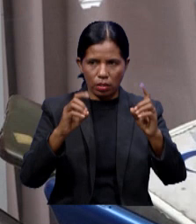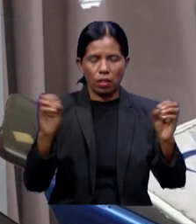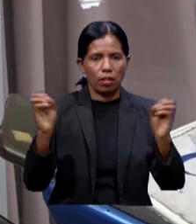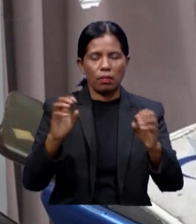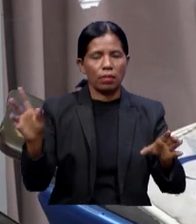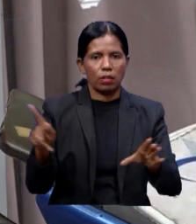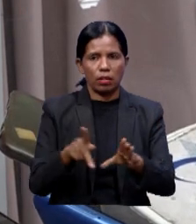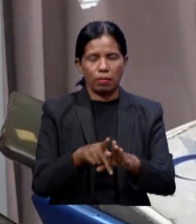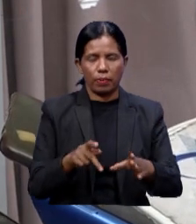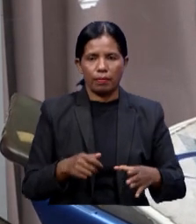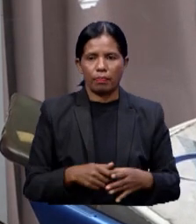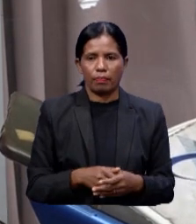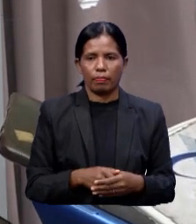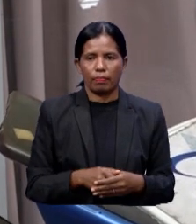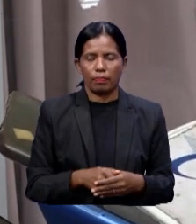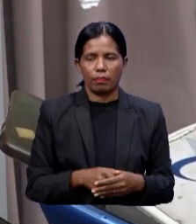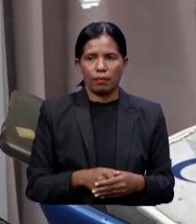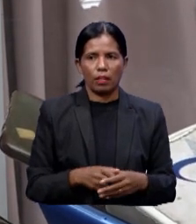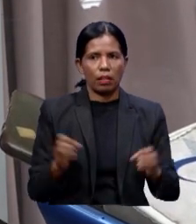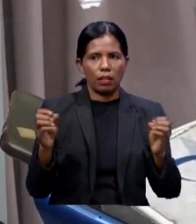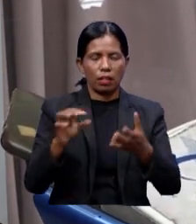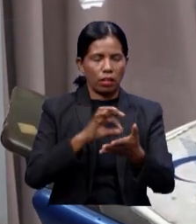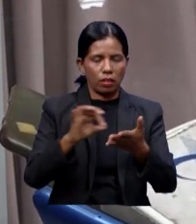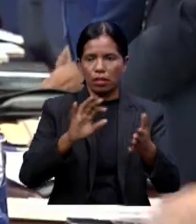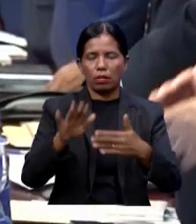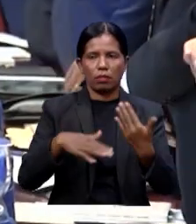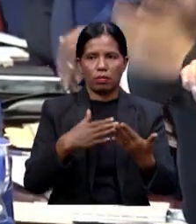participa la sina punto tu.